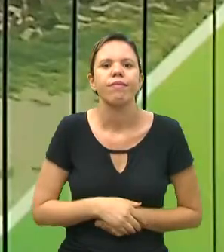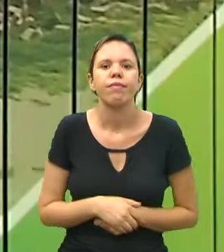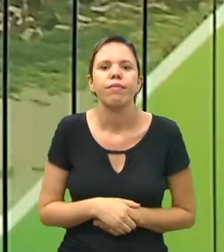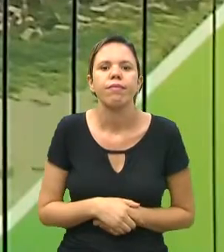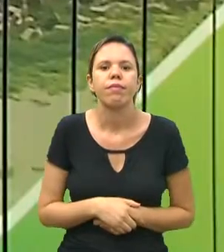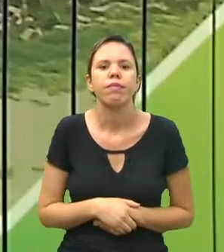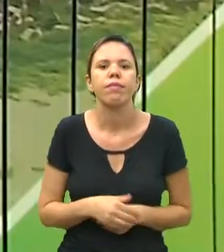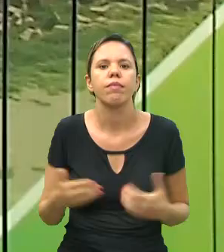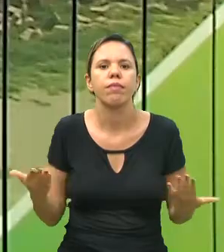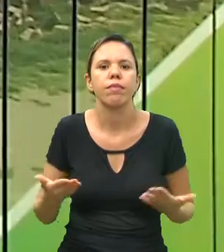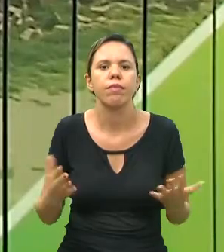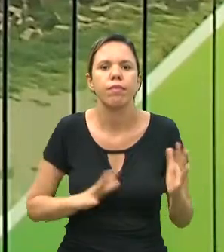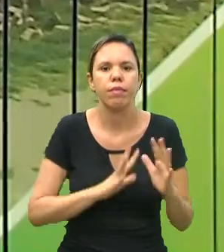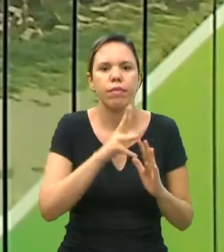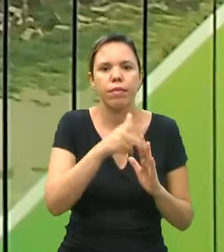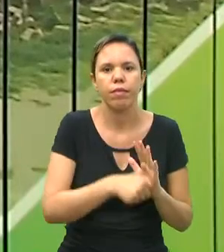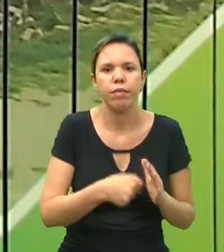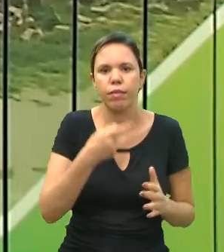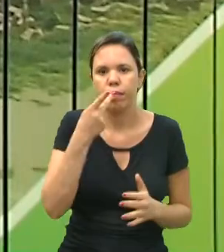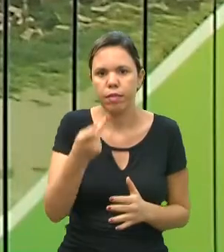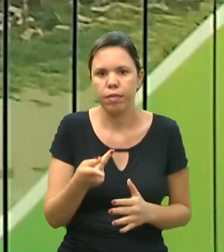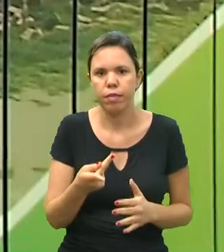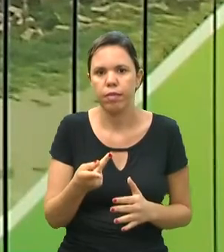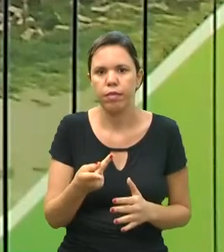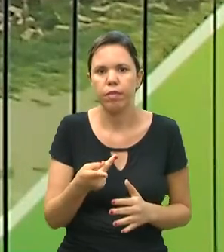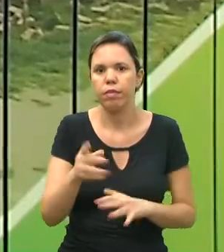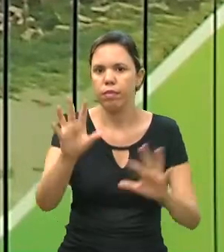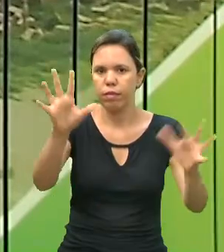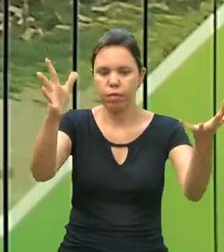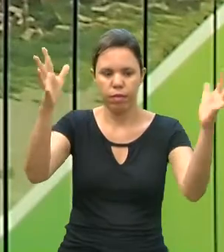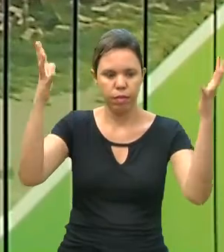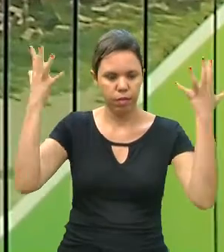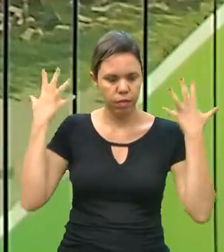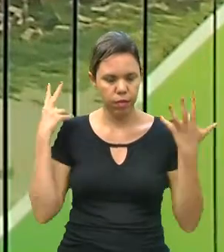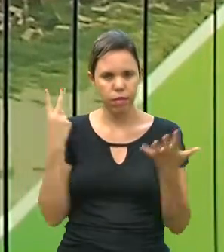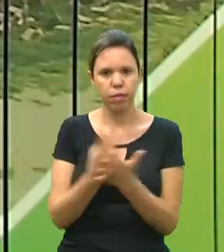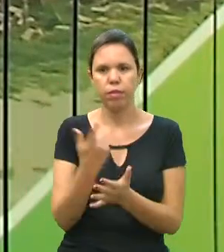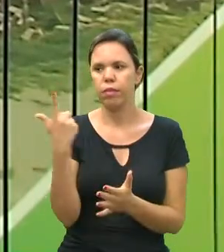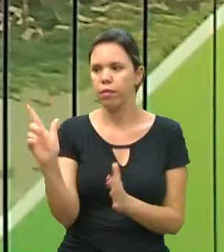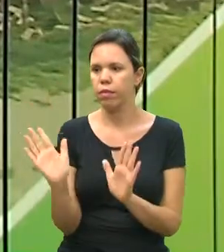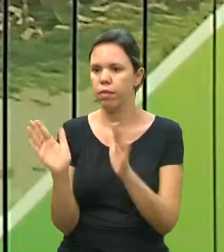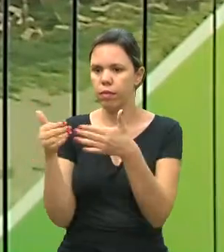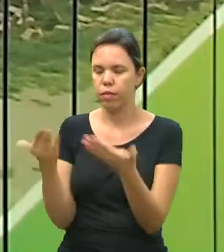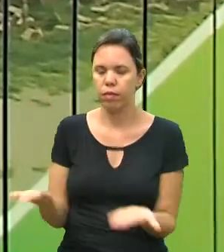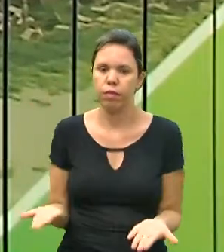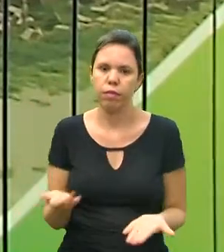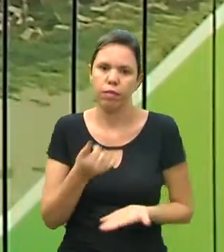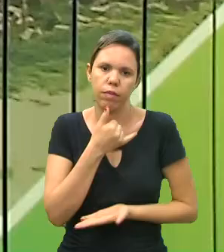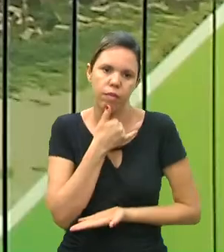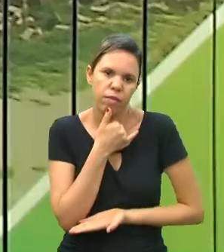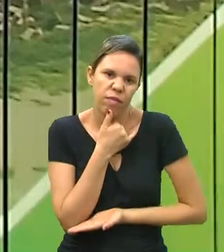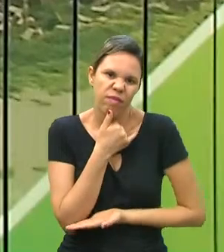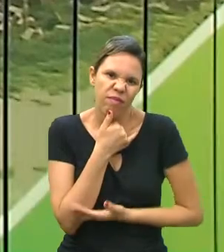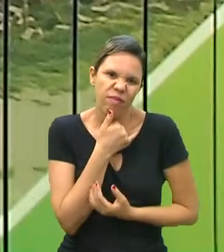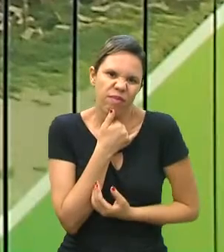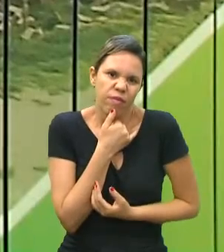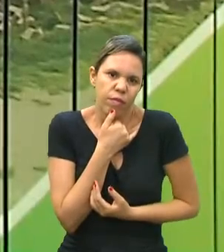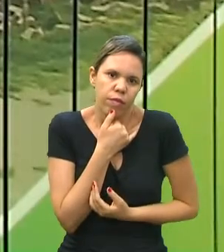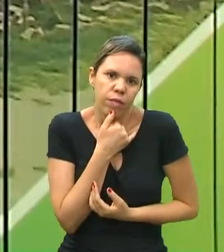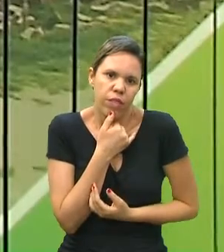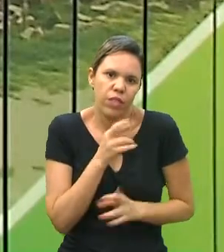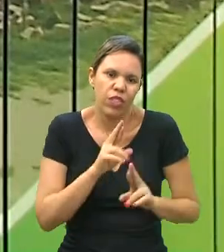né? Bom, hoje o Giro Ambiental fala sobre floresta mesmo, mas é com outro foco e, infelizmente, o